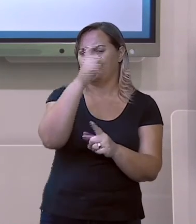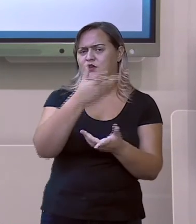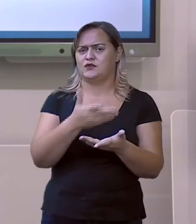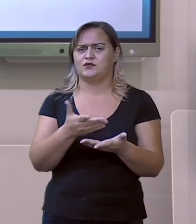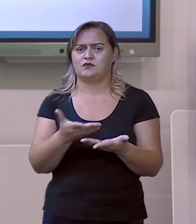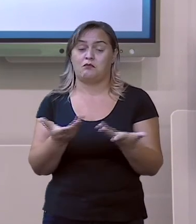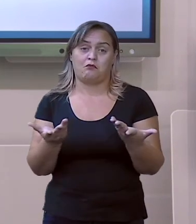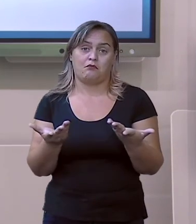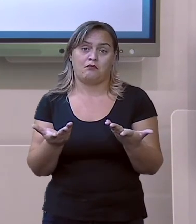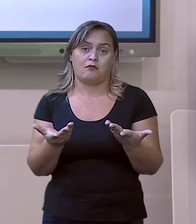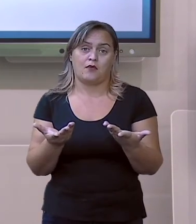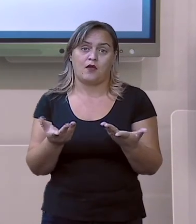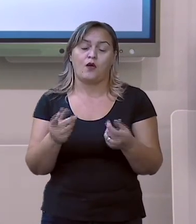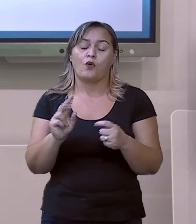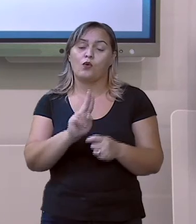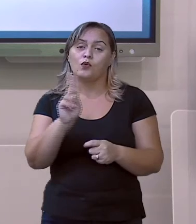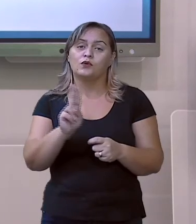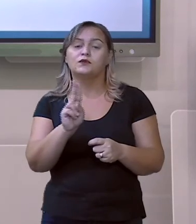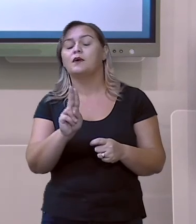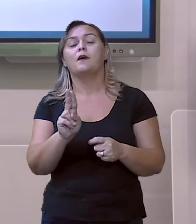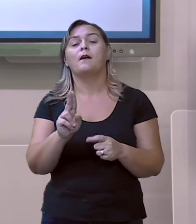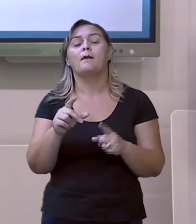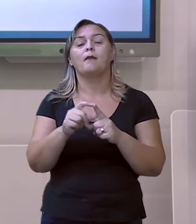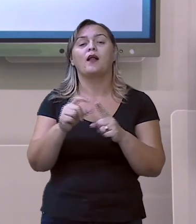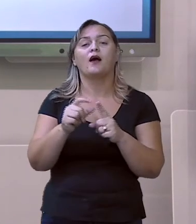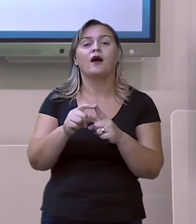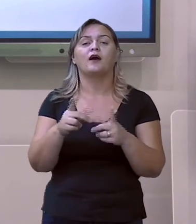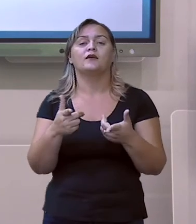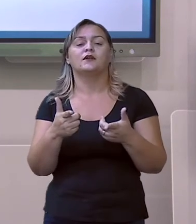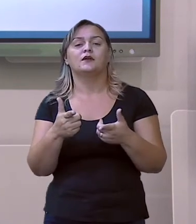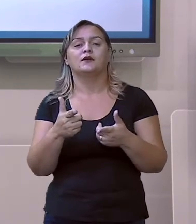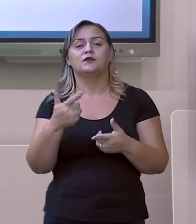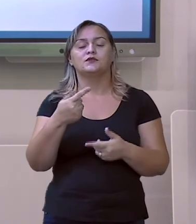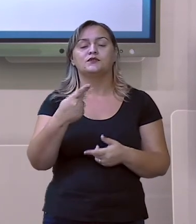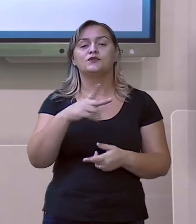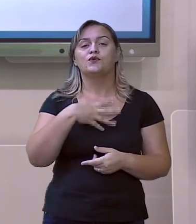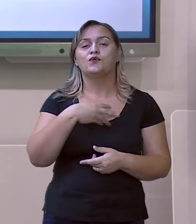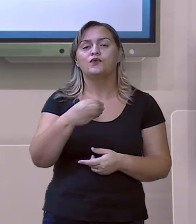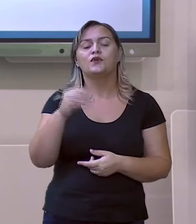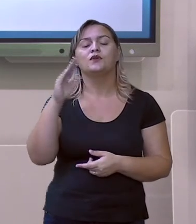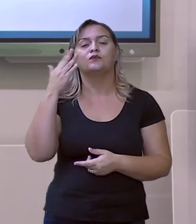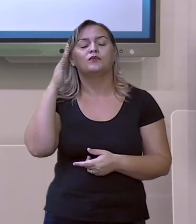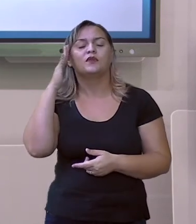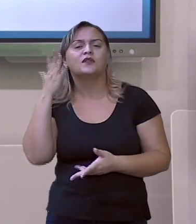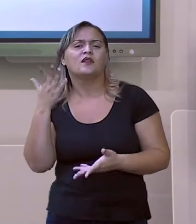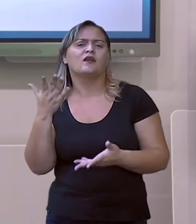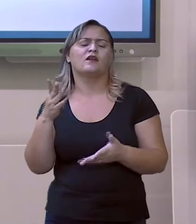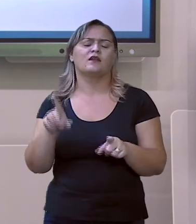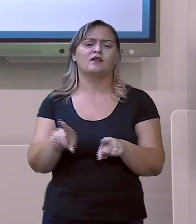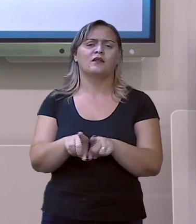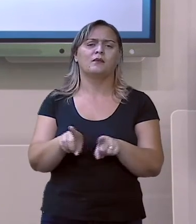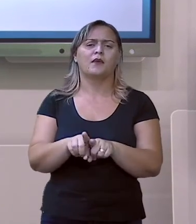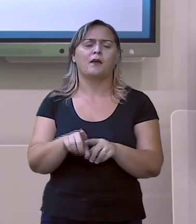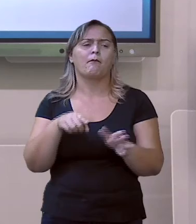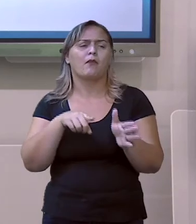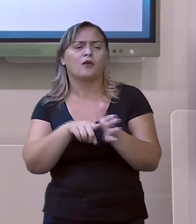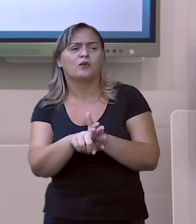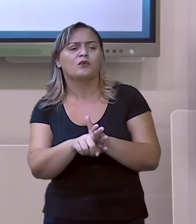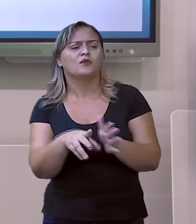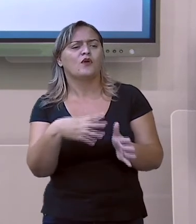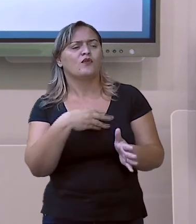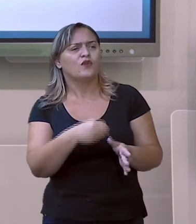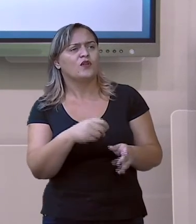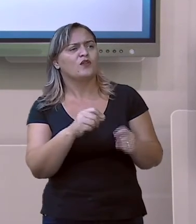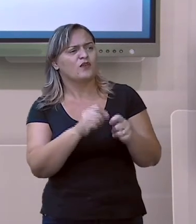tarefas, né? E filho, muito bem, muito bom. Você gosta de fazer tarefas? E a criança vai balançar a cabeça, que sim.